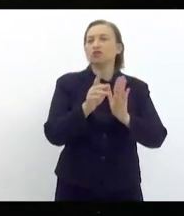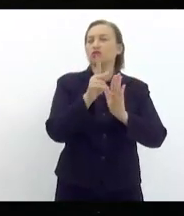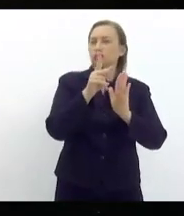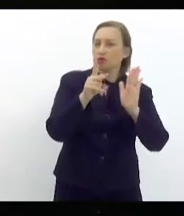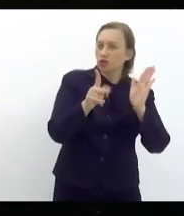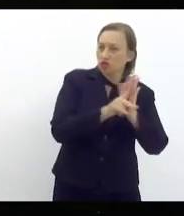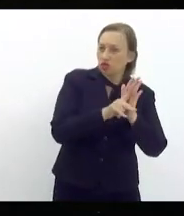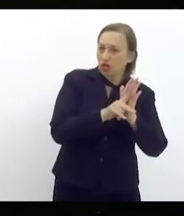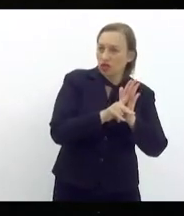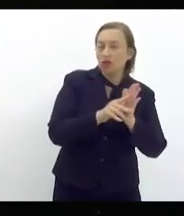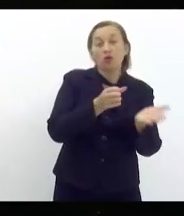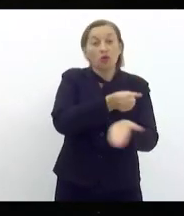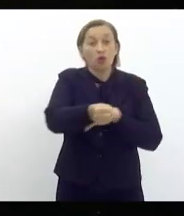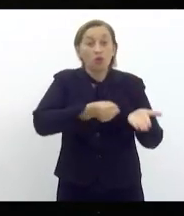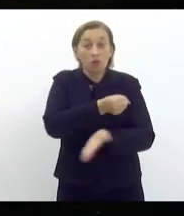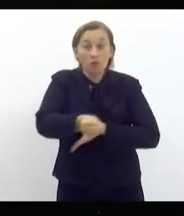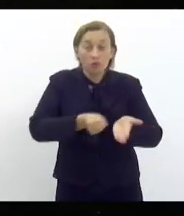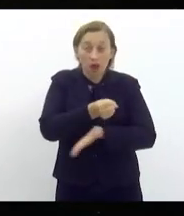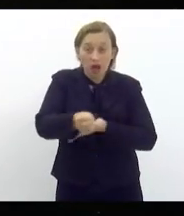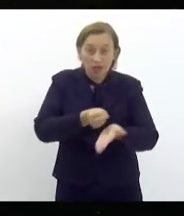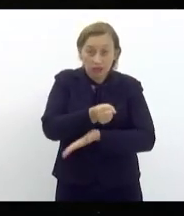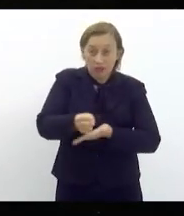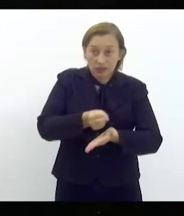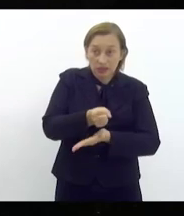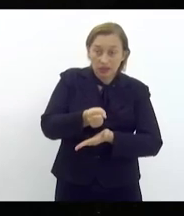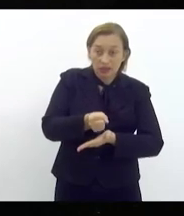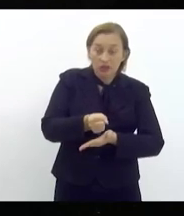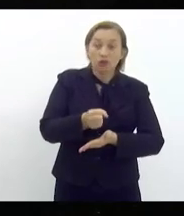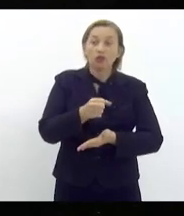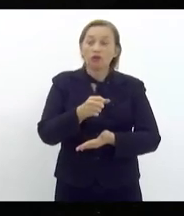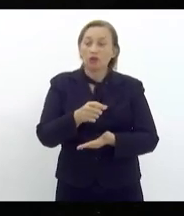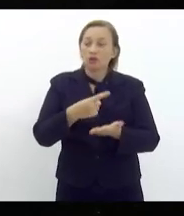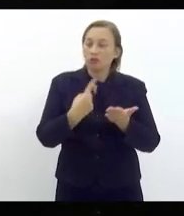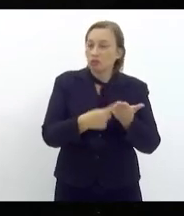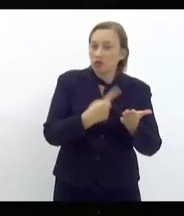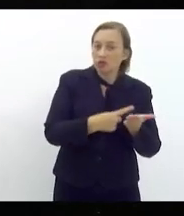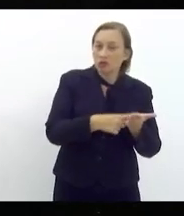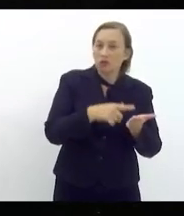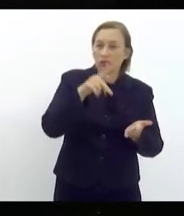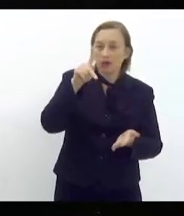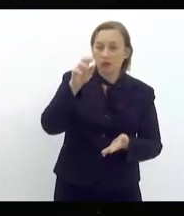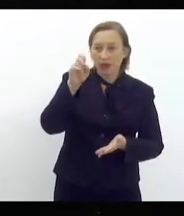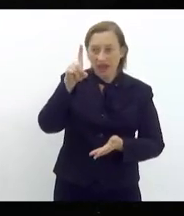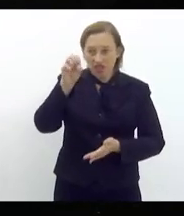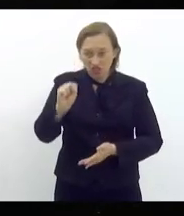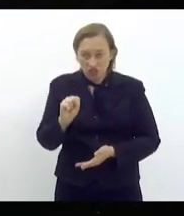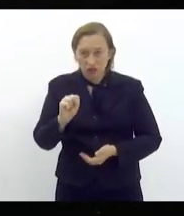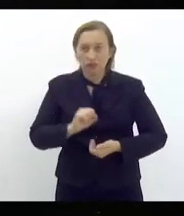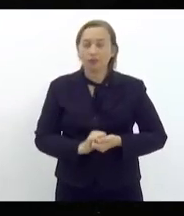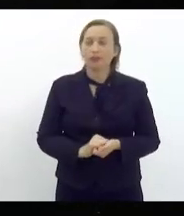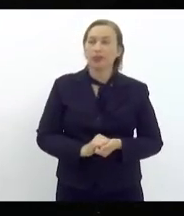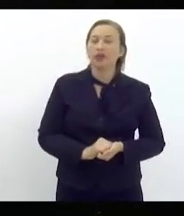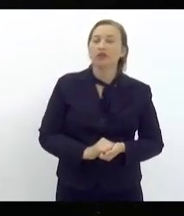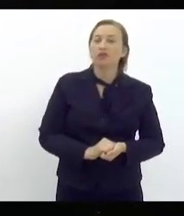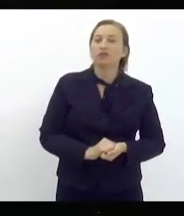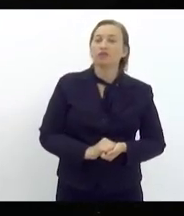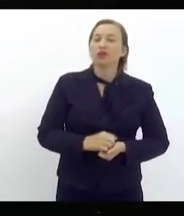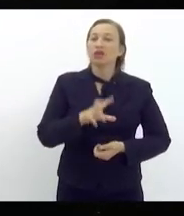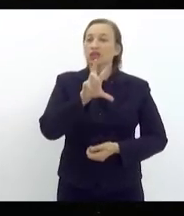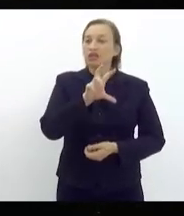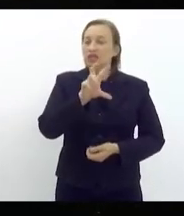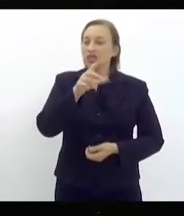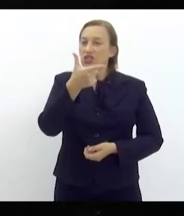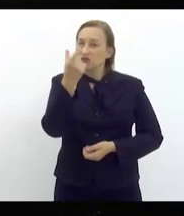tomando como base a missão estabelecida pelo PEDES. Quero dizer que apresentei 20 emendas, dessas 20 emendas,